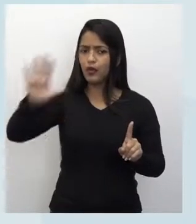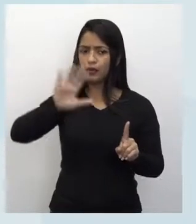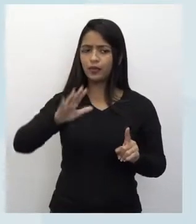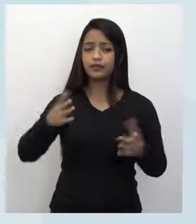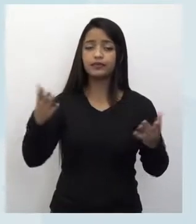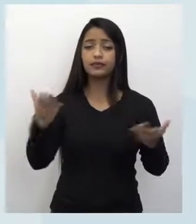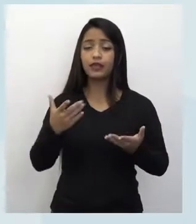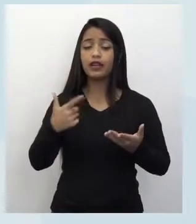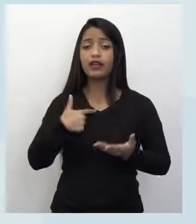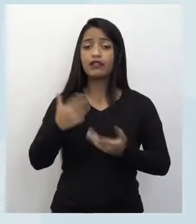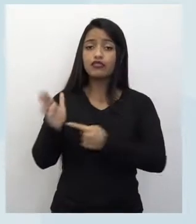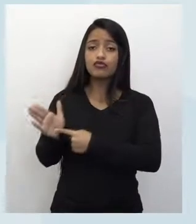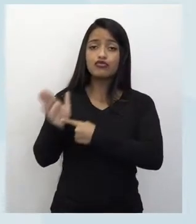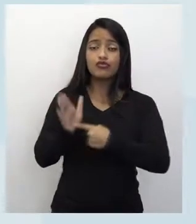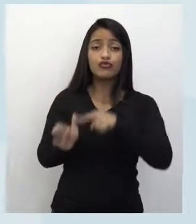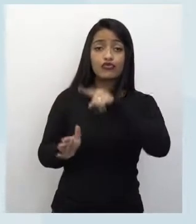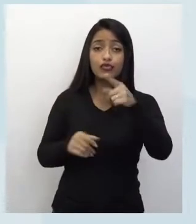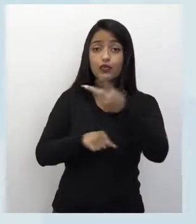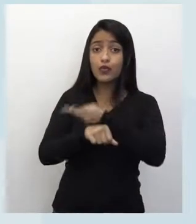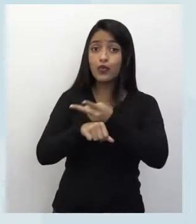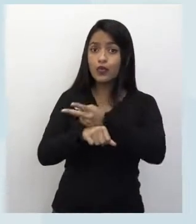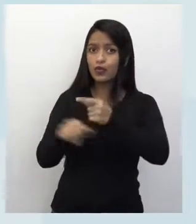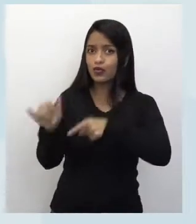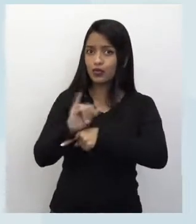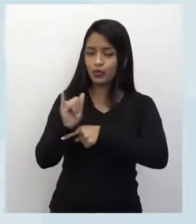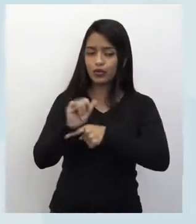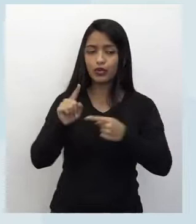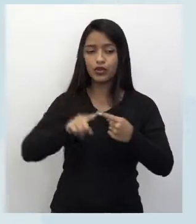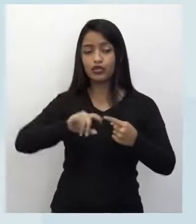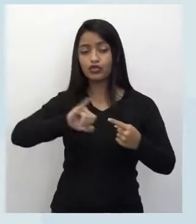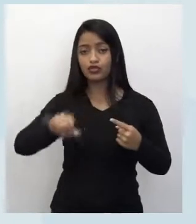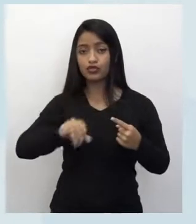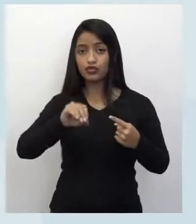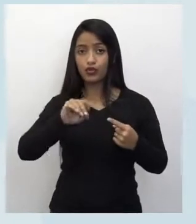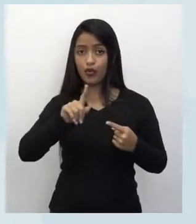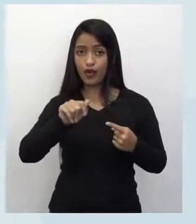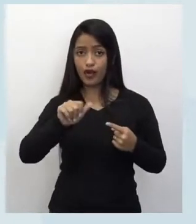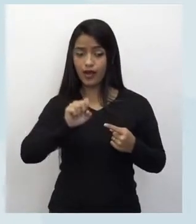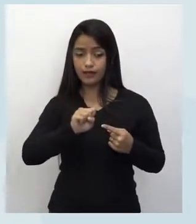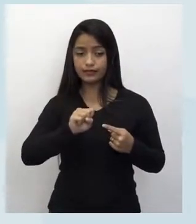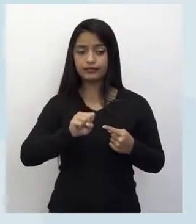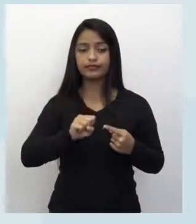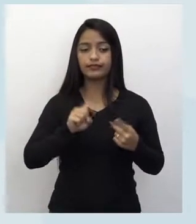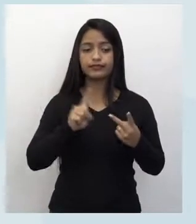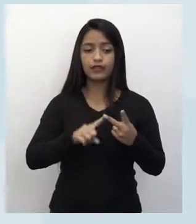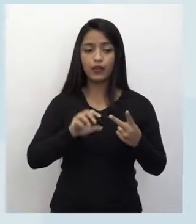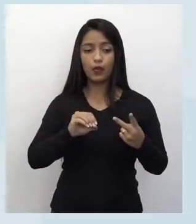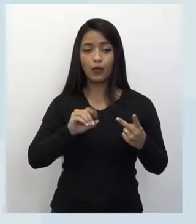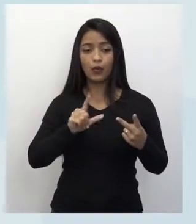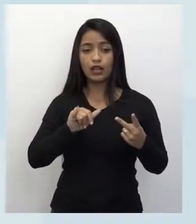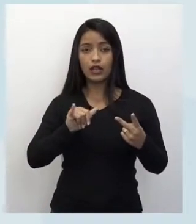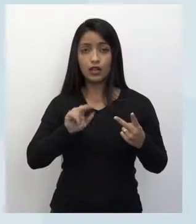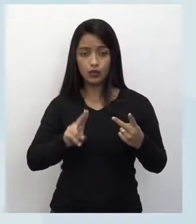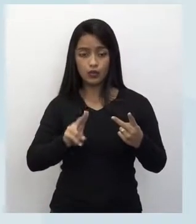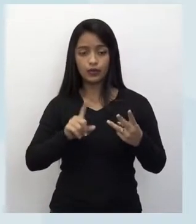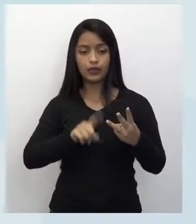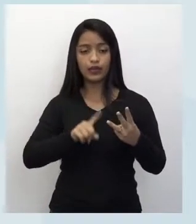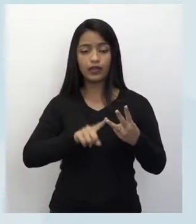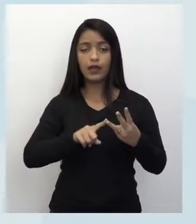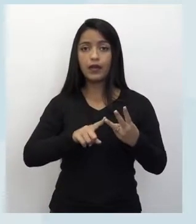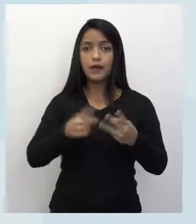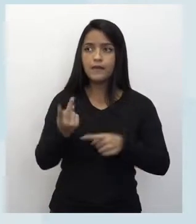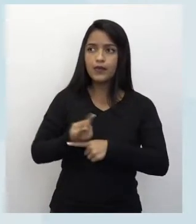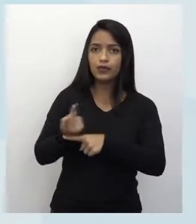vocês anotarem, para vocês procurarem depois no YouTube. O Jogas, o Liu, o Pequeno Lenhador, e Buscando